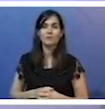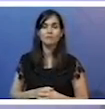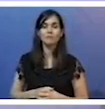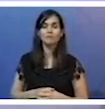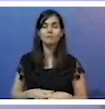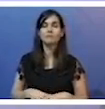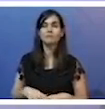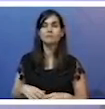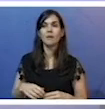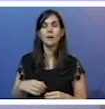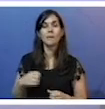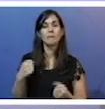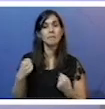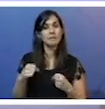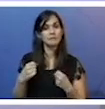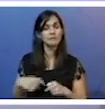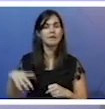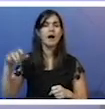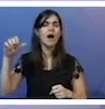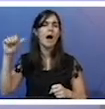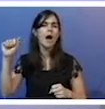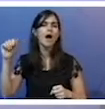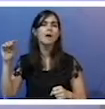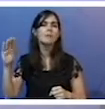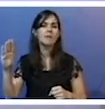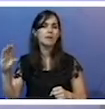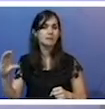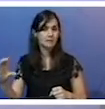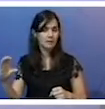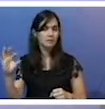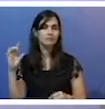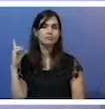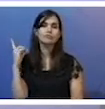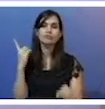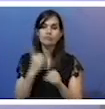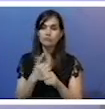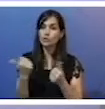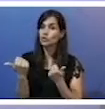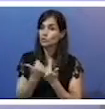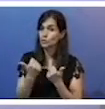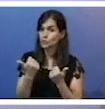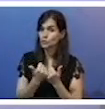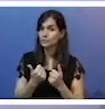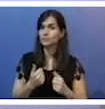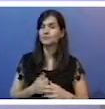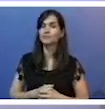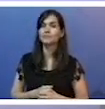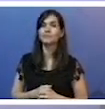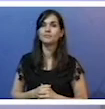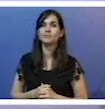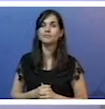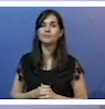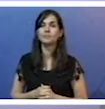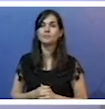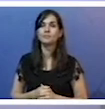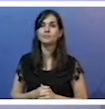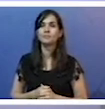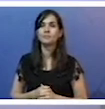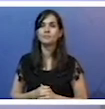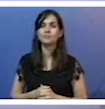A B e C como não tem nada antes do x ao quadrado que é o conhecer inchar não tem nada o número um